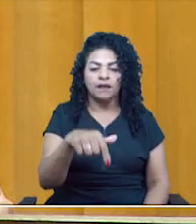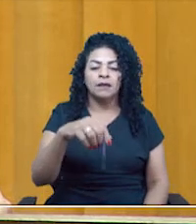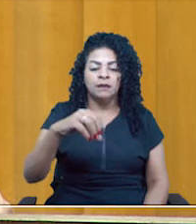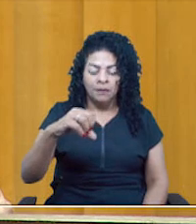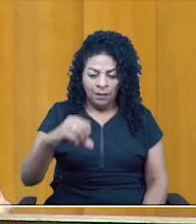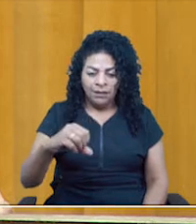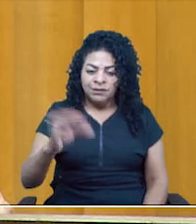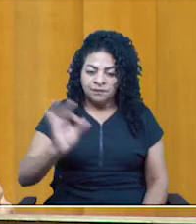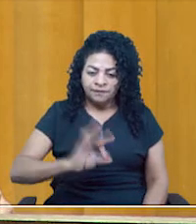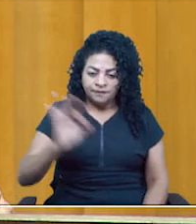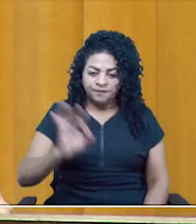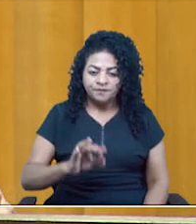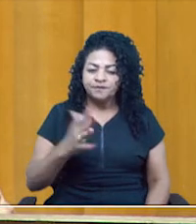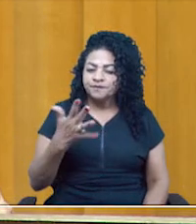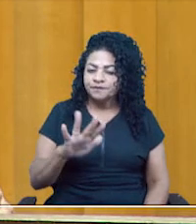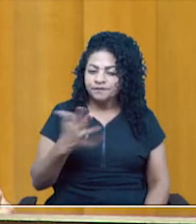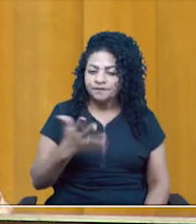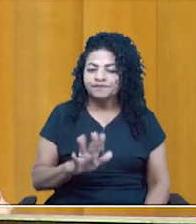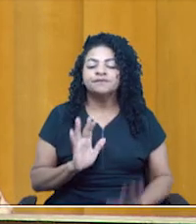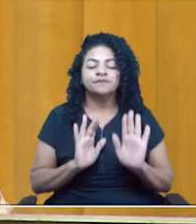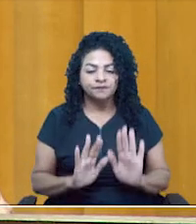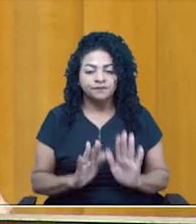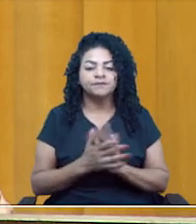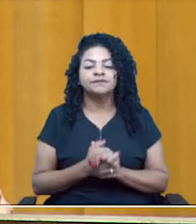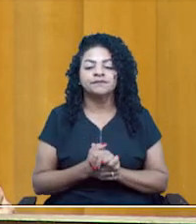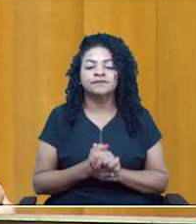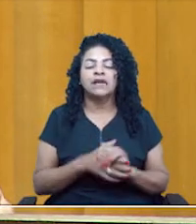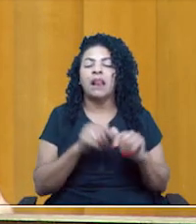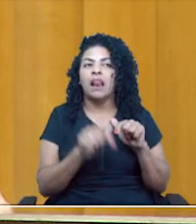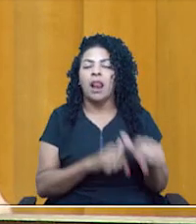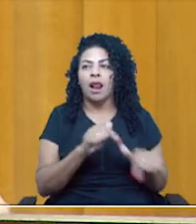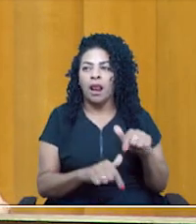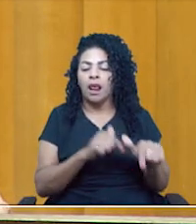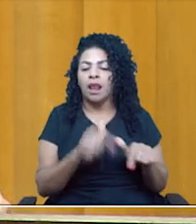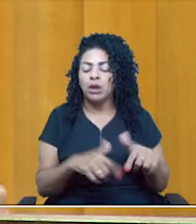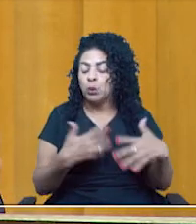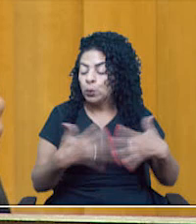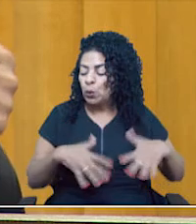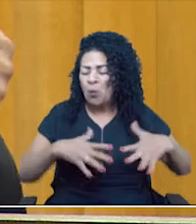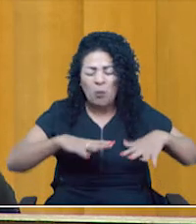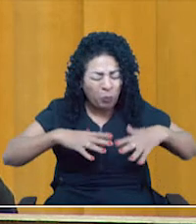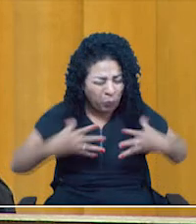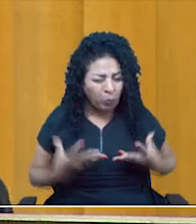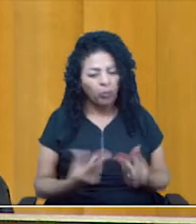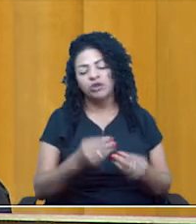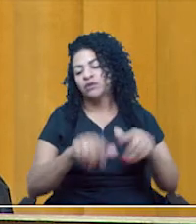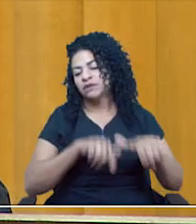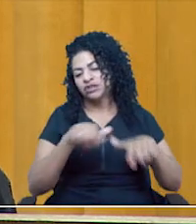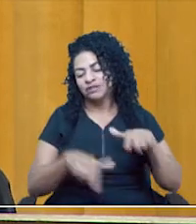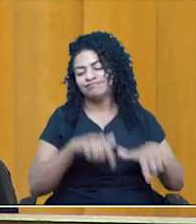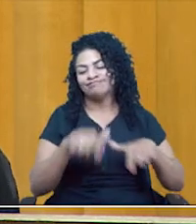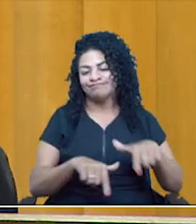79% em média consideram muito exagerada ou exagerado. Isso é quase